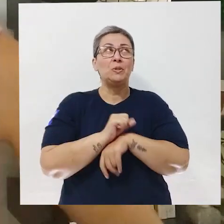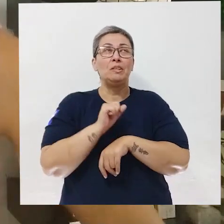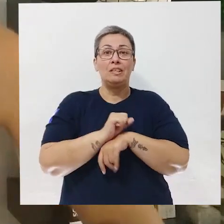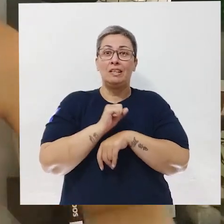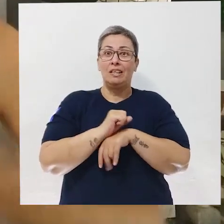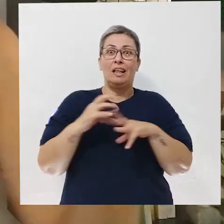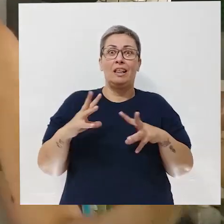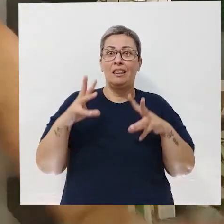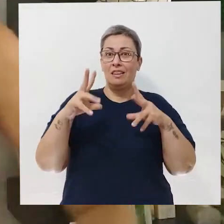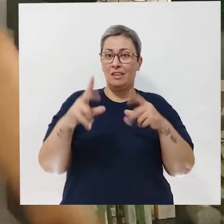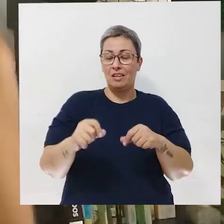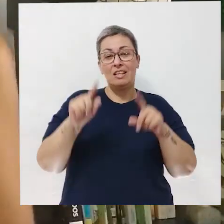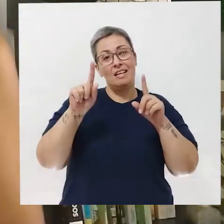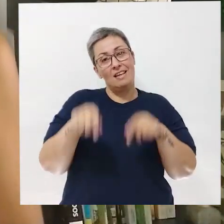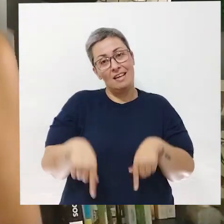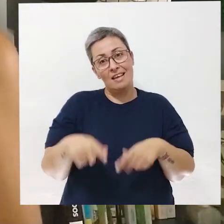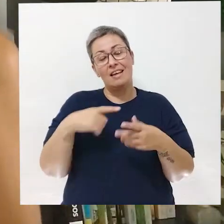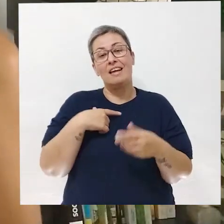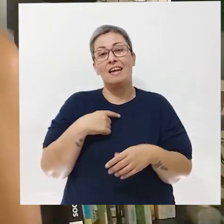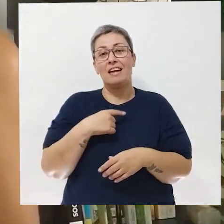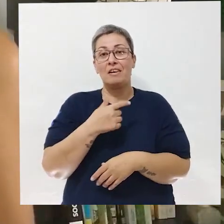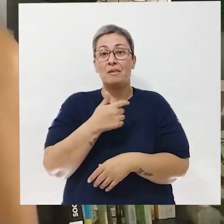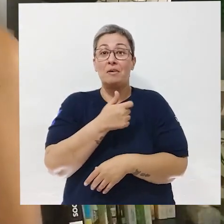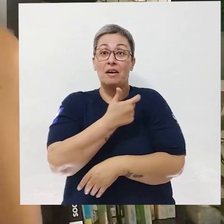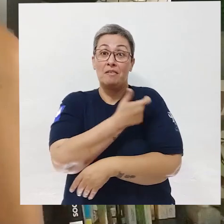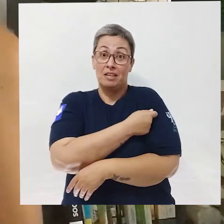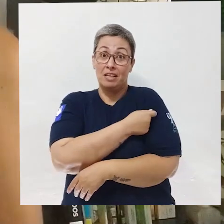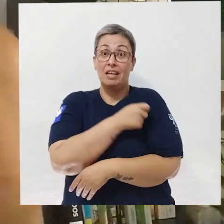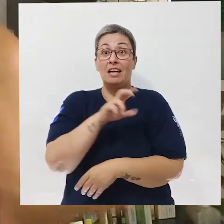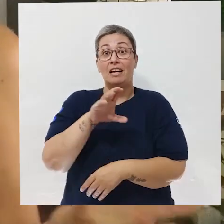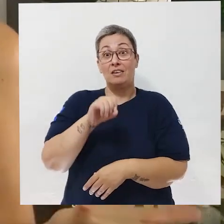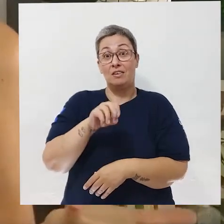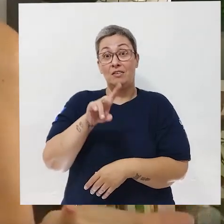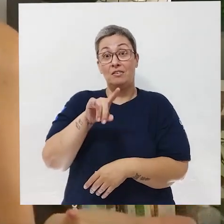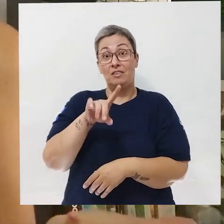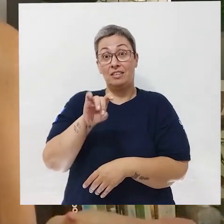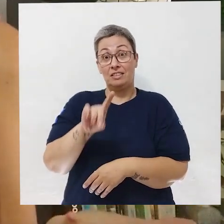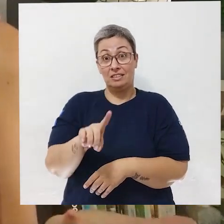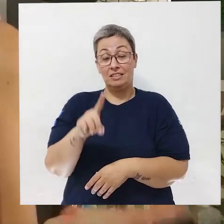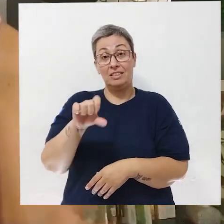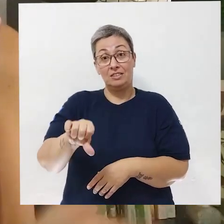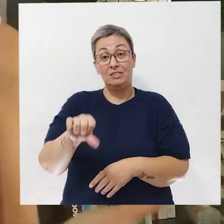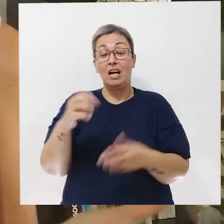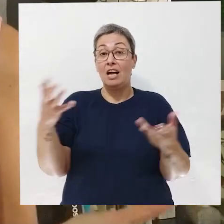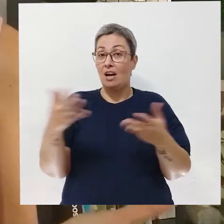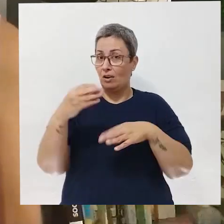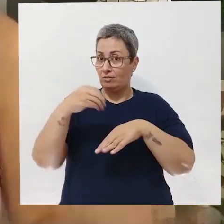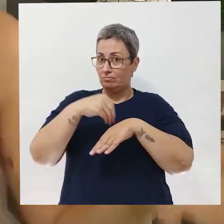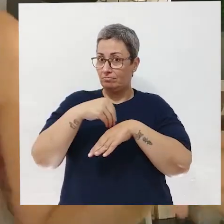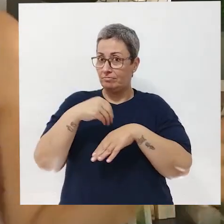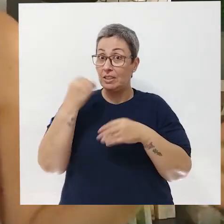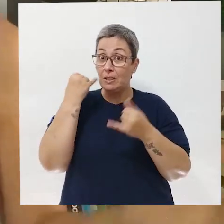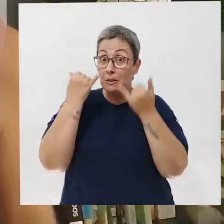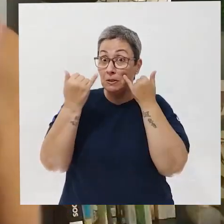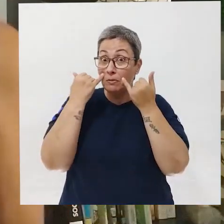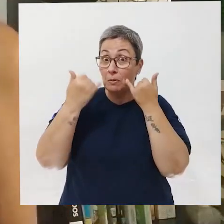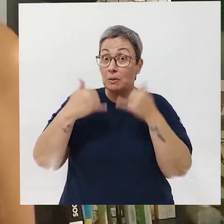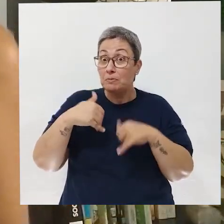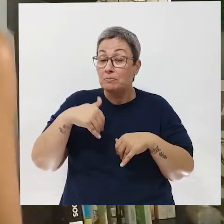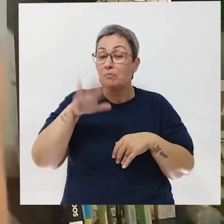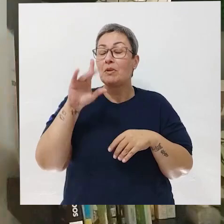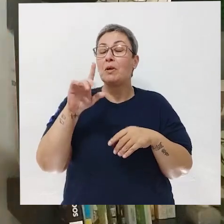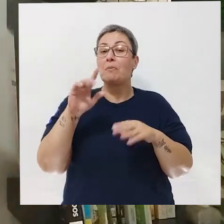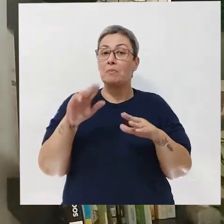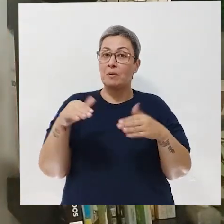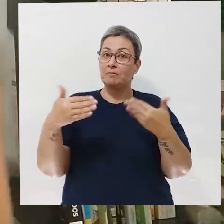por todos nós, que é a vacina para a Covid-19. Agora eu vou trazer para vocês algumas informações, então,